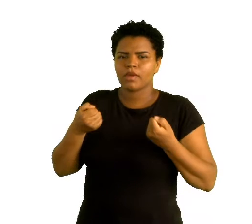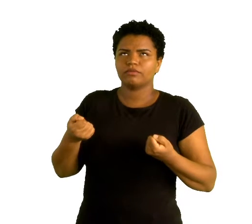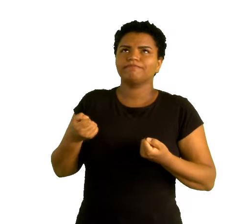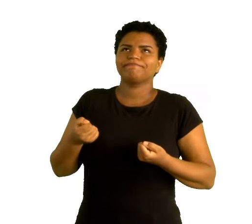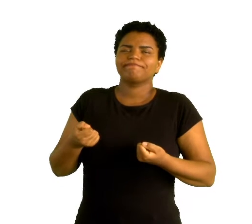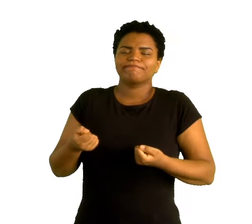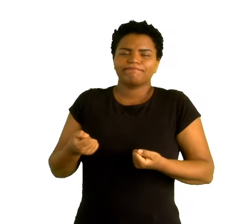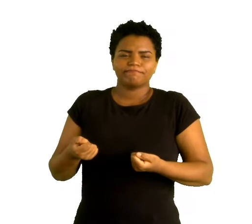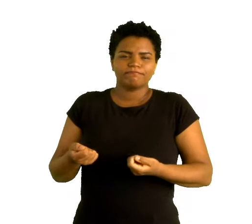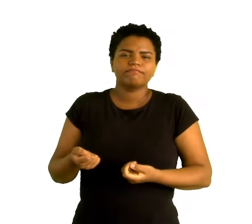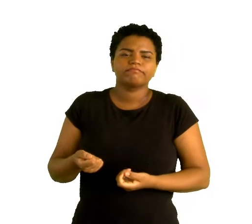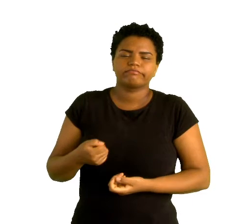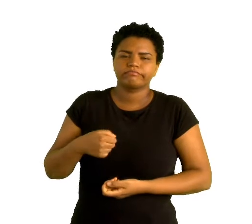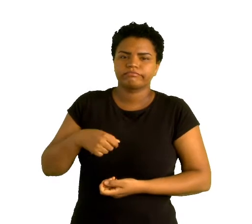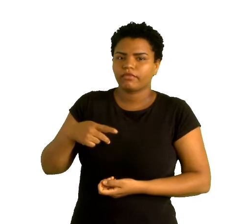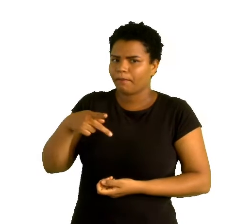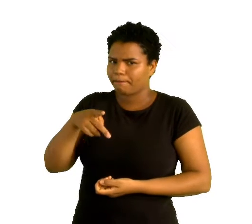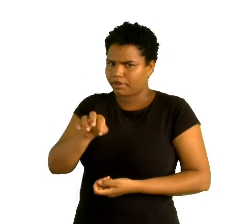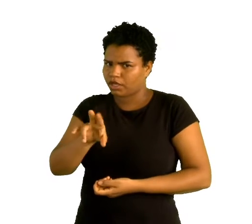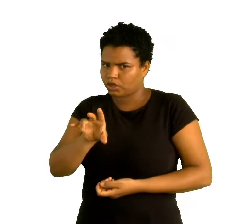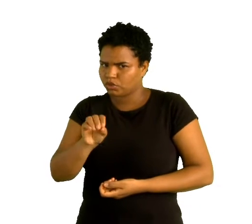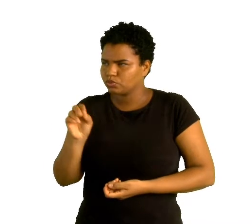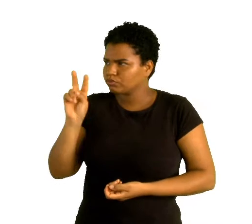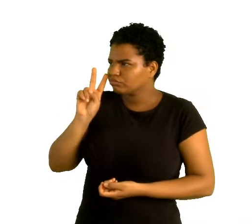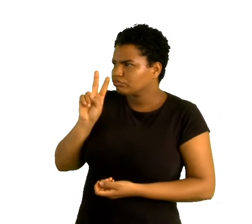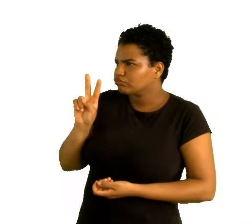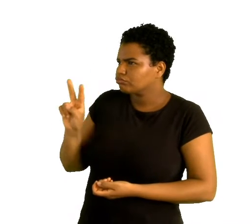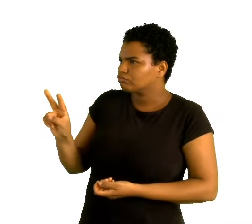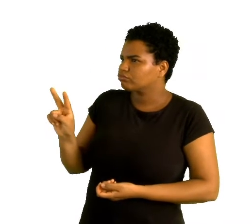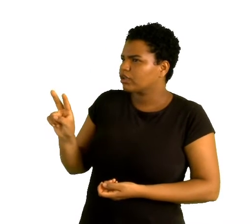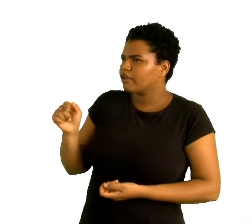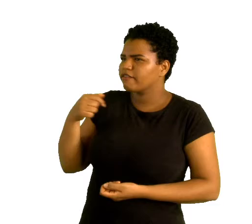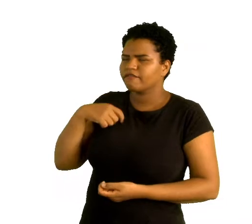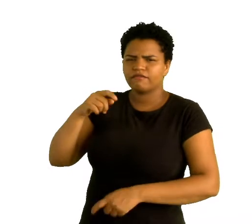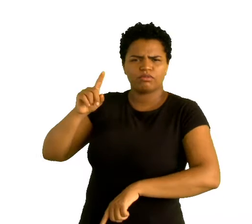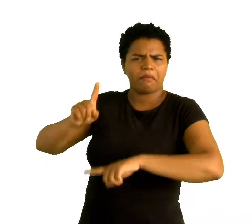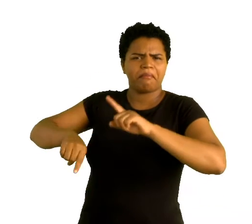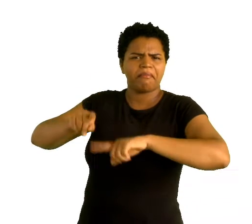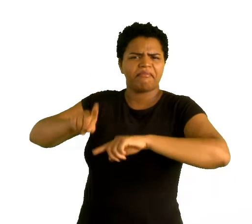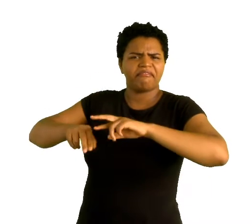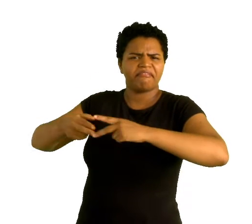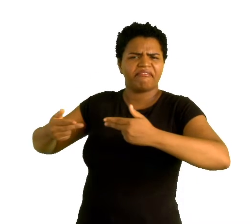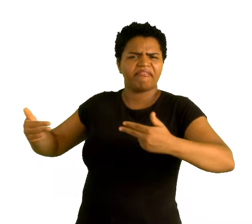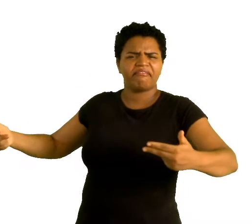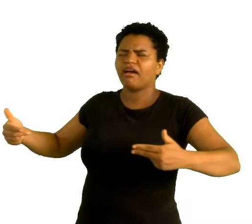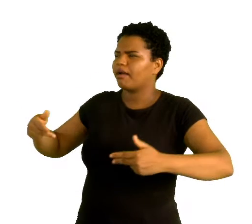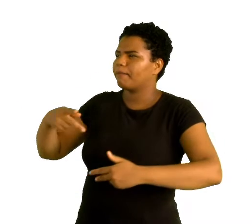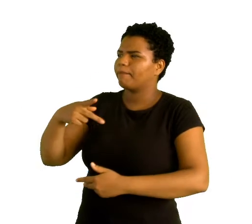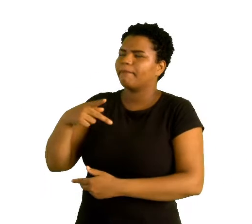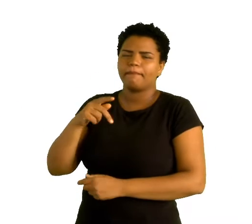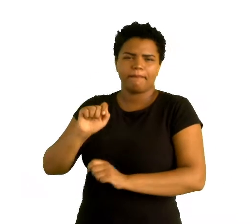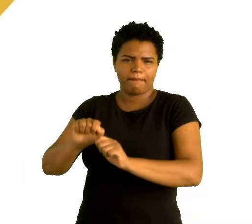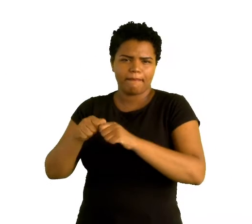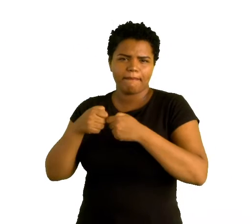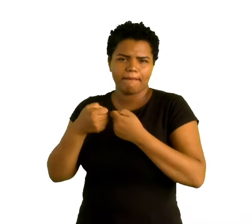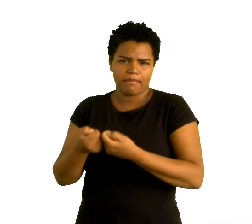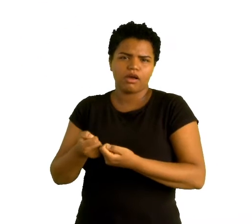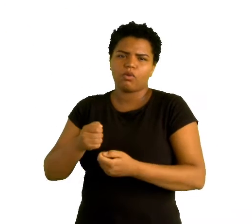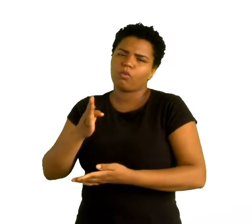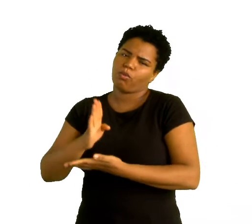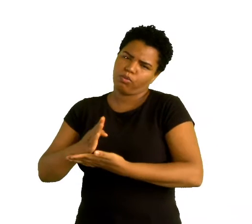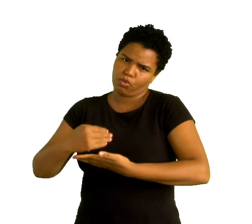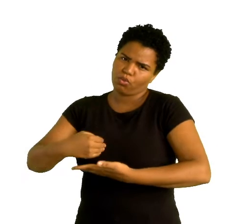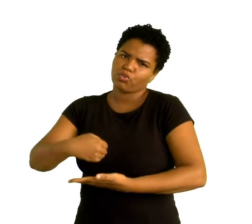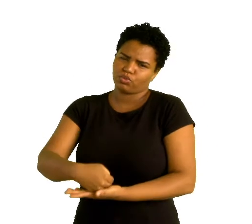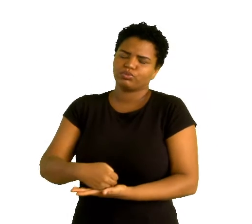Pedro Malazarte olhou para dentro e viu toda a espécie de pães e bolos. Ficou com água na boca. O dono